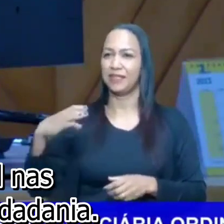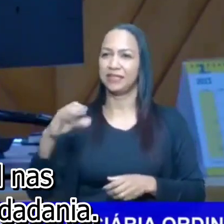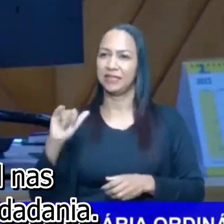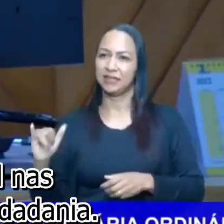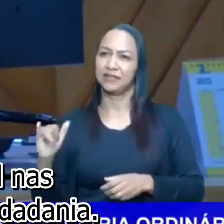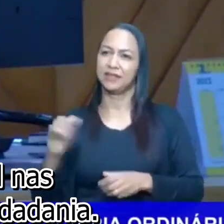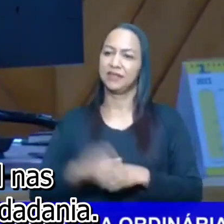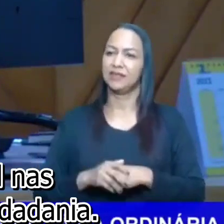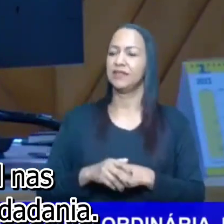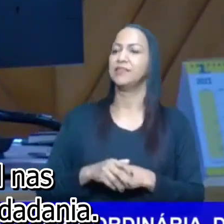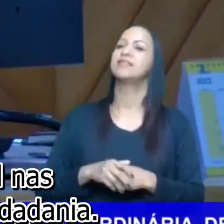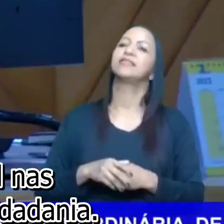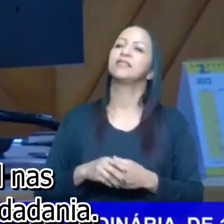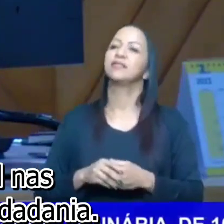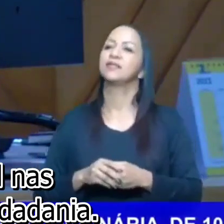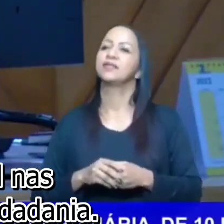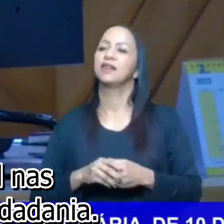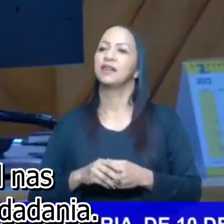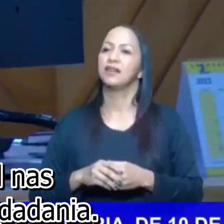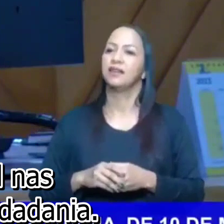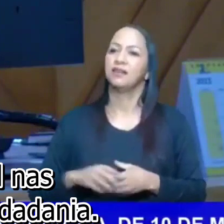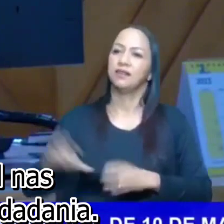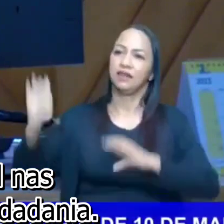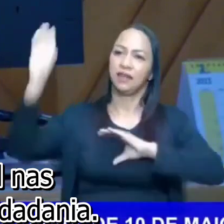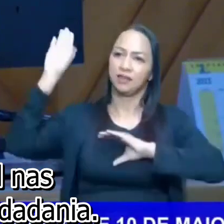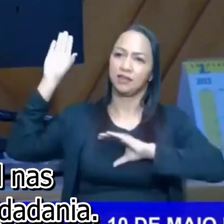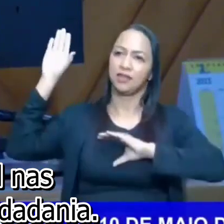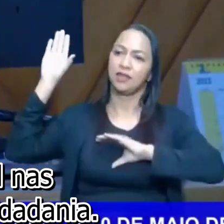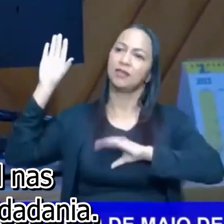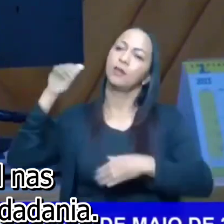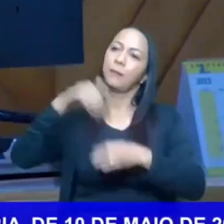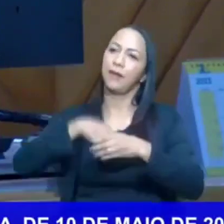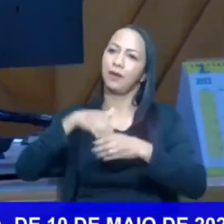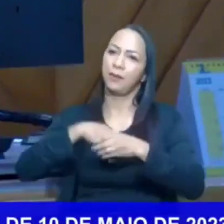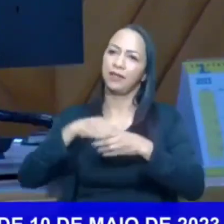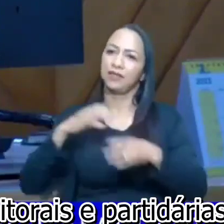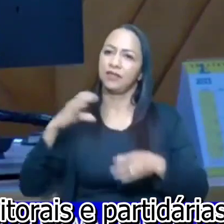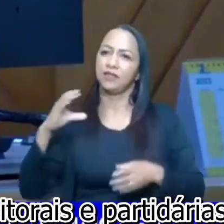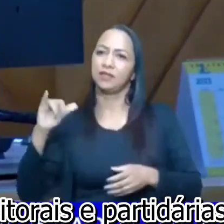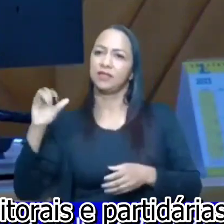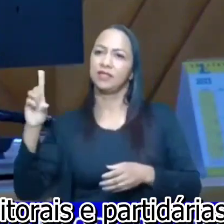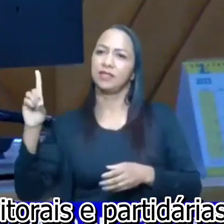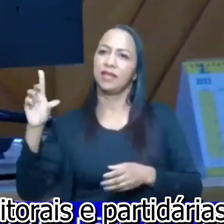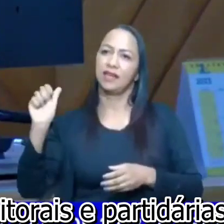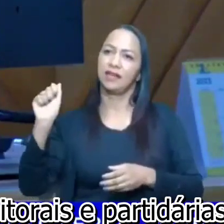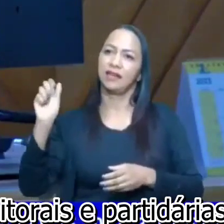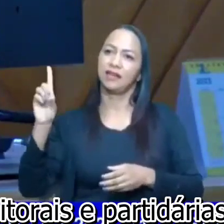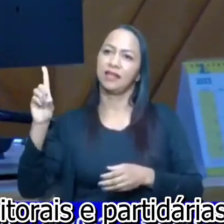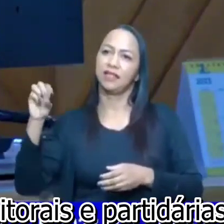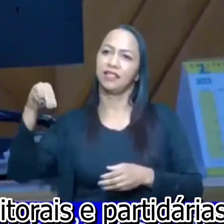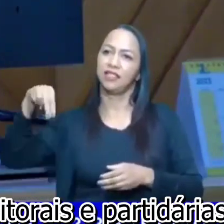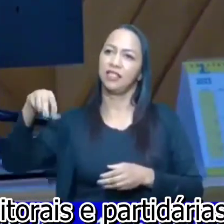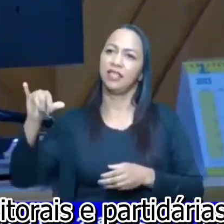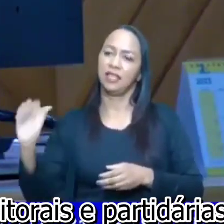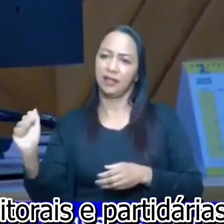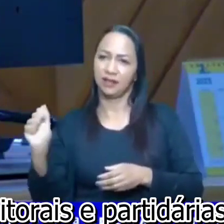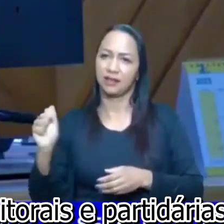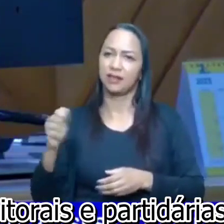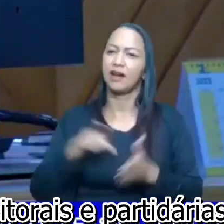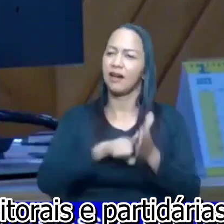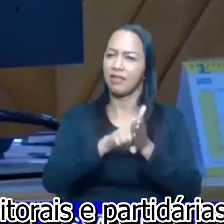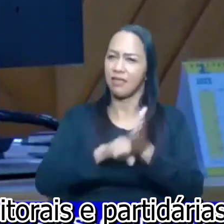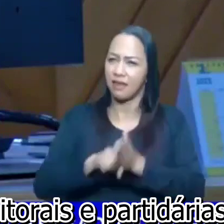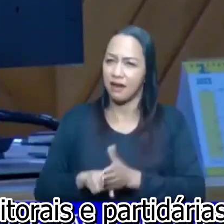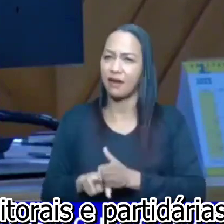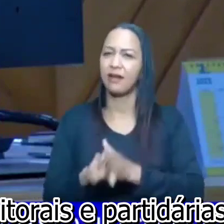deputado estadual nas eleições de 2022 pelo Partido Cidadania. Após regular instrução, Núcleo de Análise de Contas